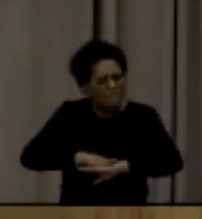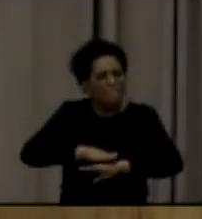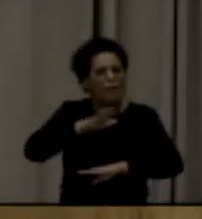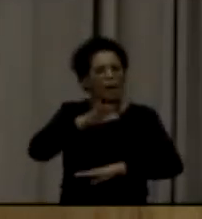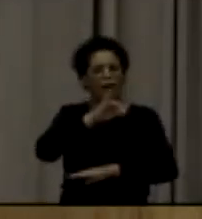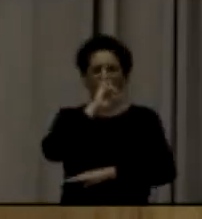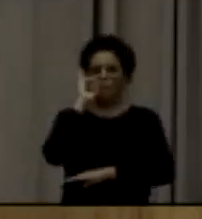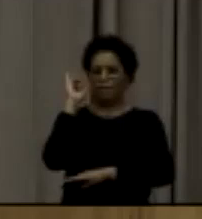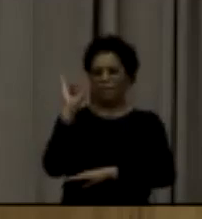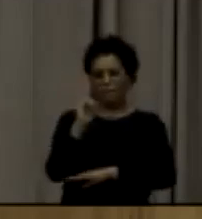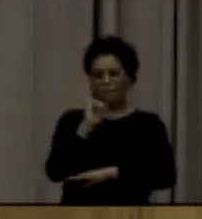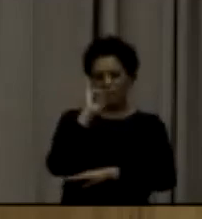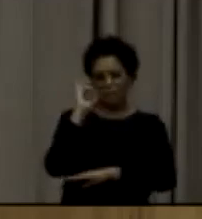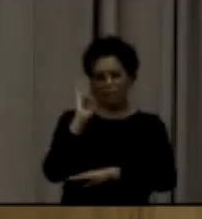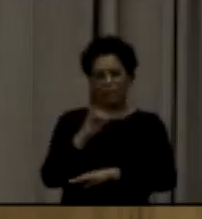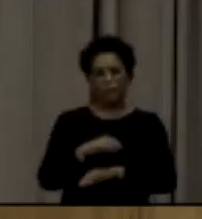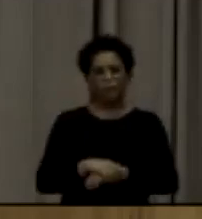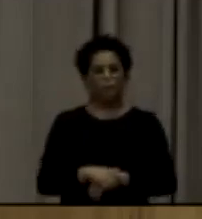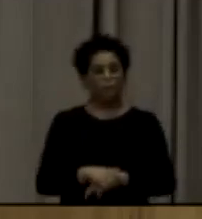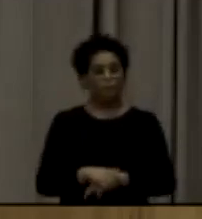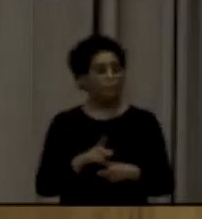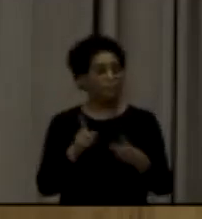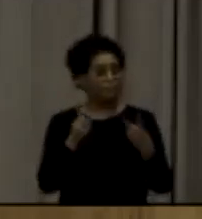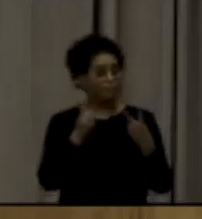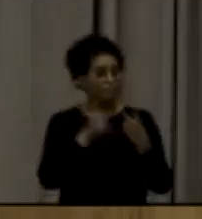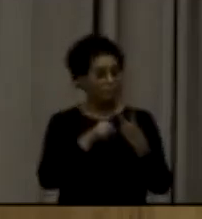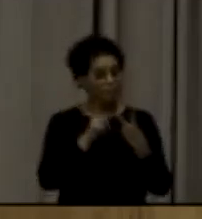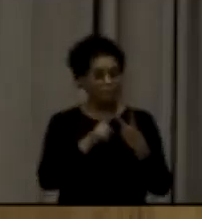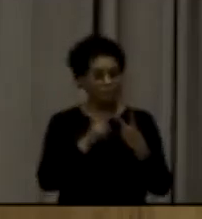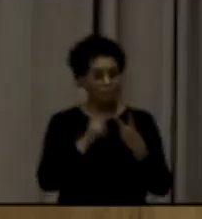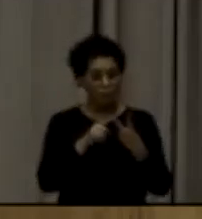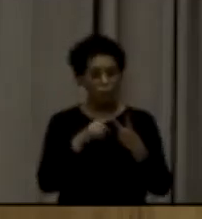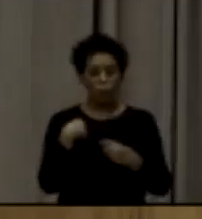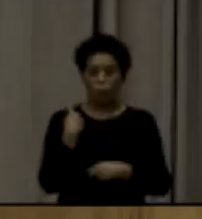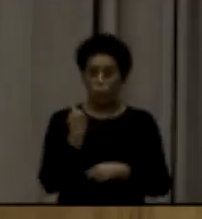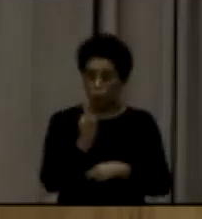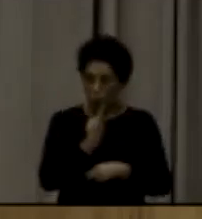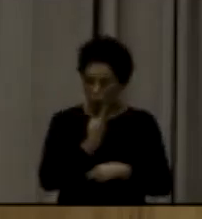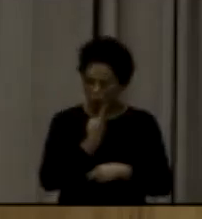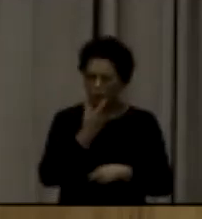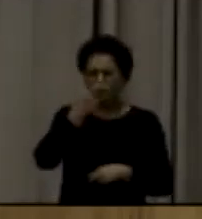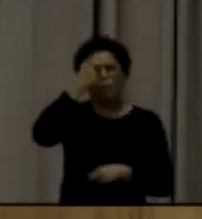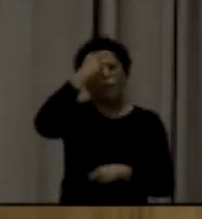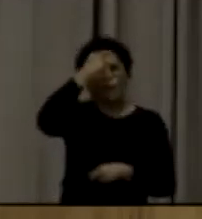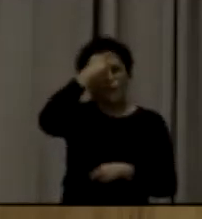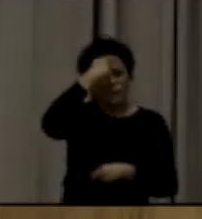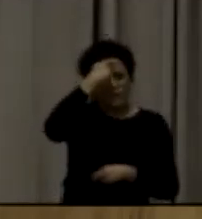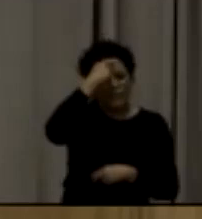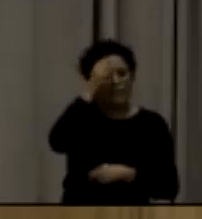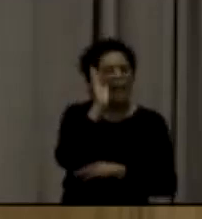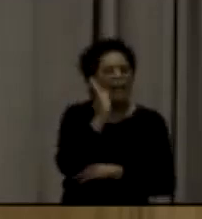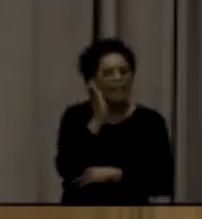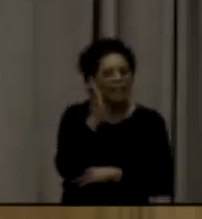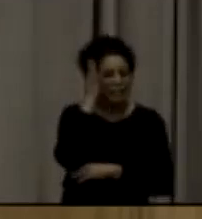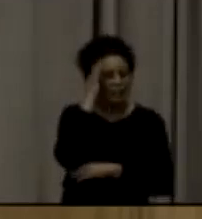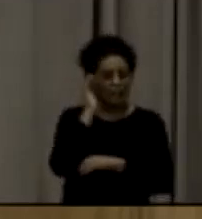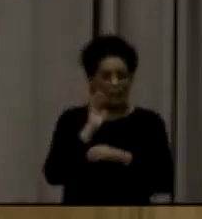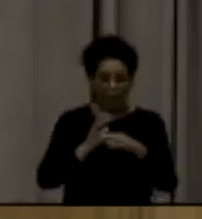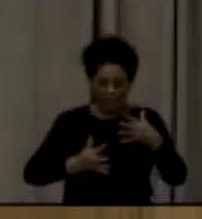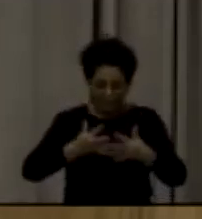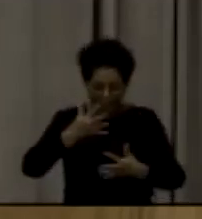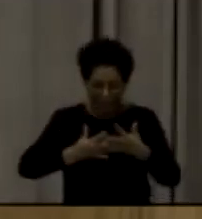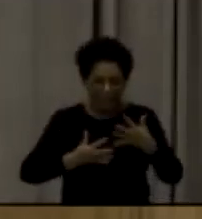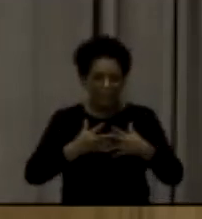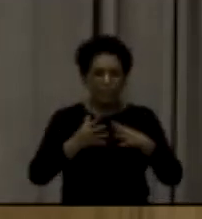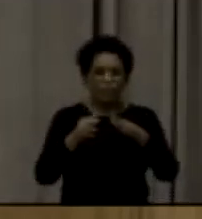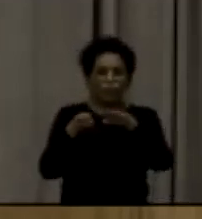a seguir. Segundo ponto, precisa estar muito claro, acho que todos nós aqui sabemos disso, que essa crise não afeta igualmente